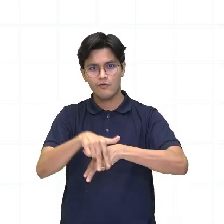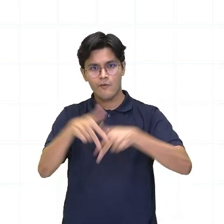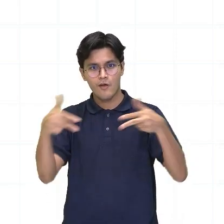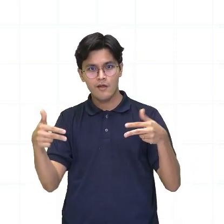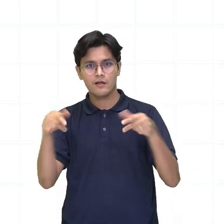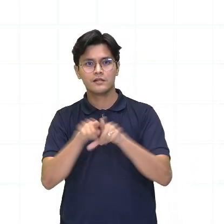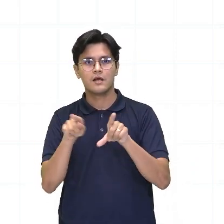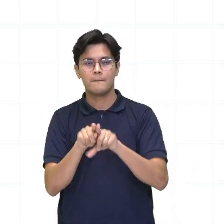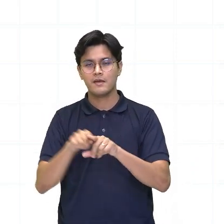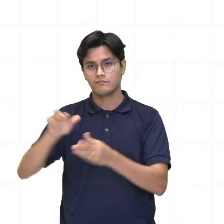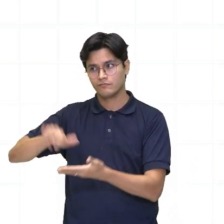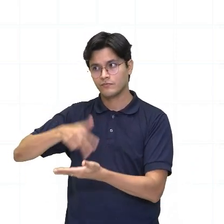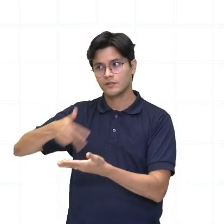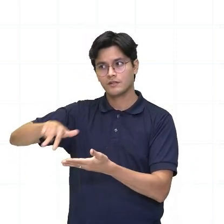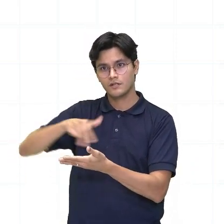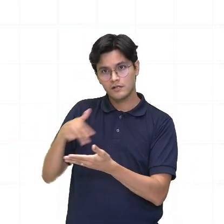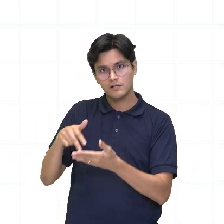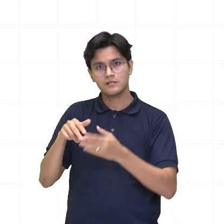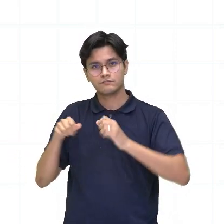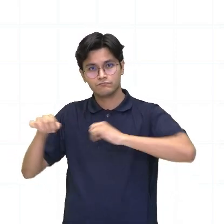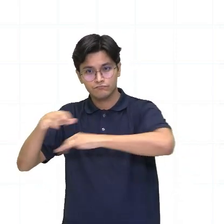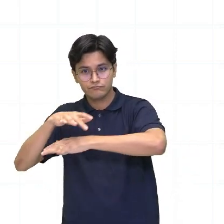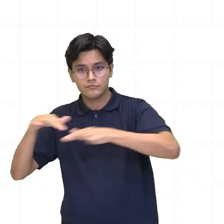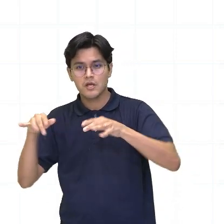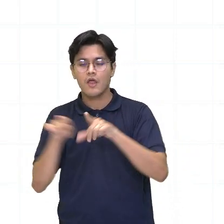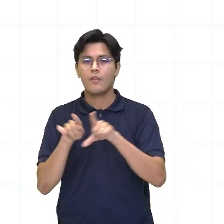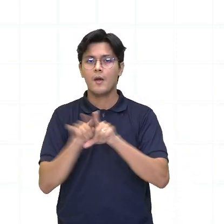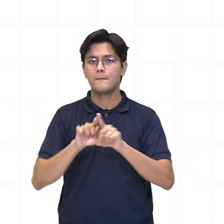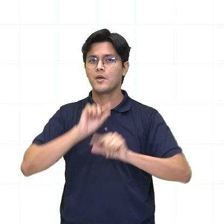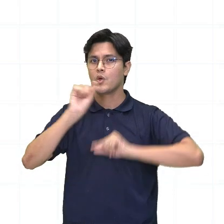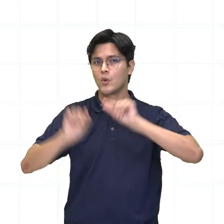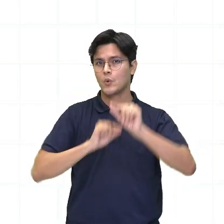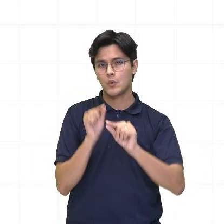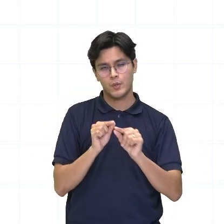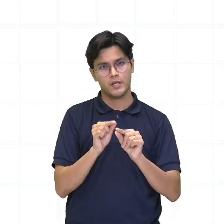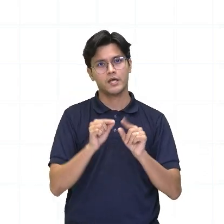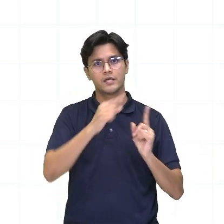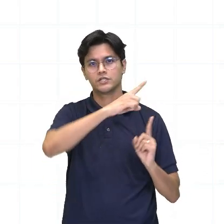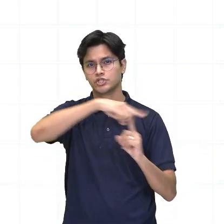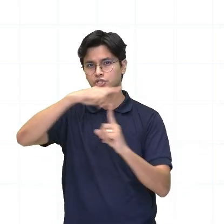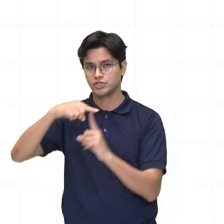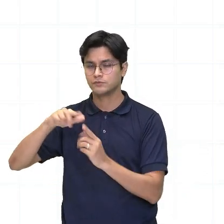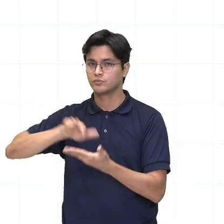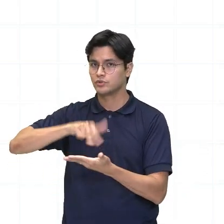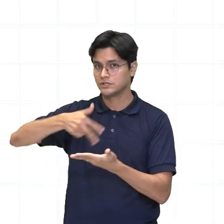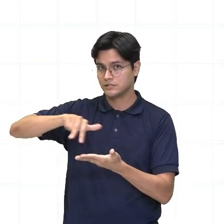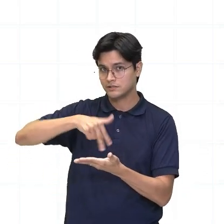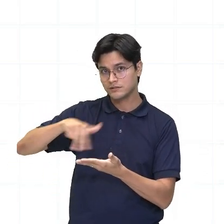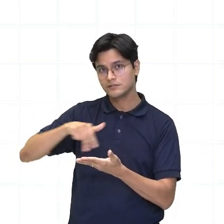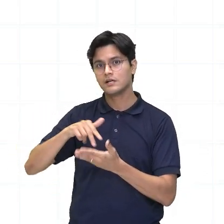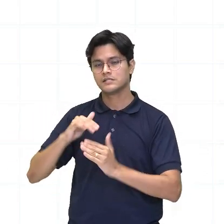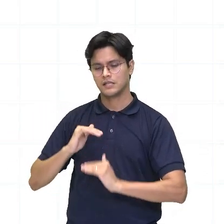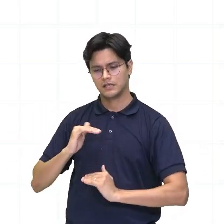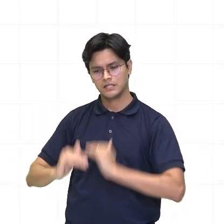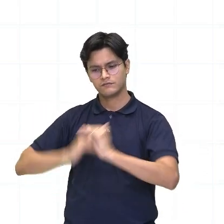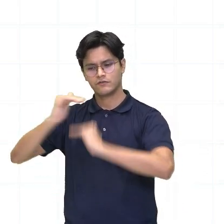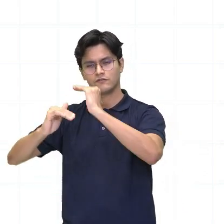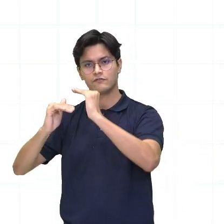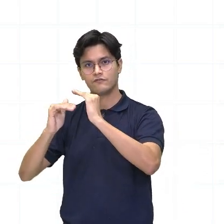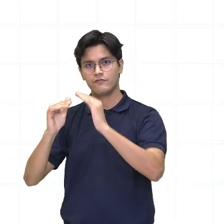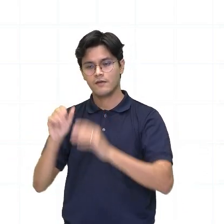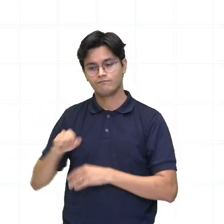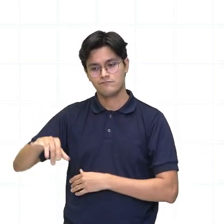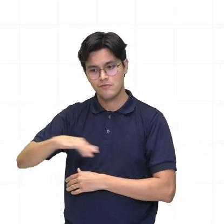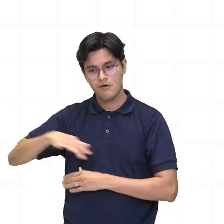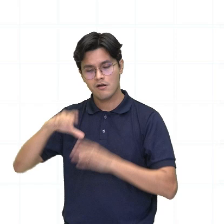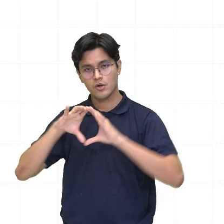bem como formas de dança que se desenvolveram ao longo do tempo dentro de uma cultura ou uma